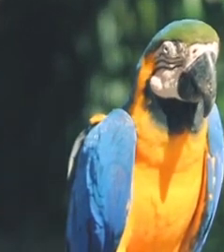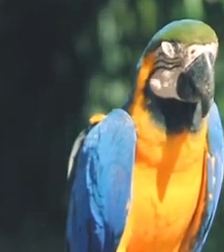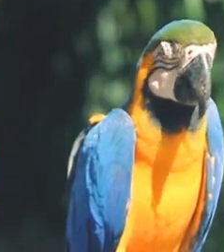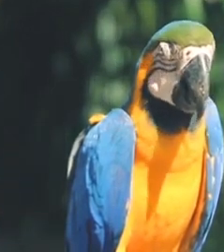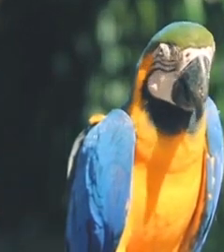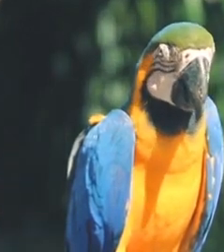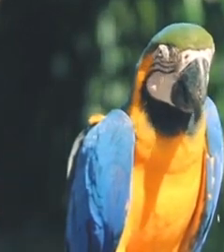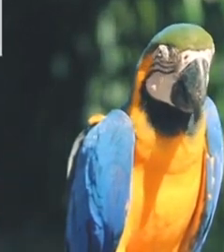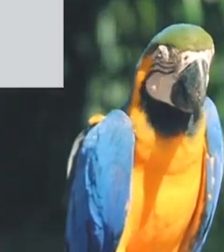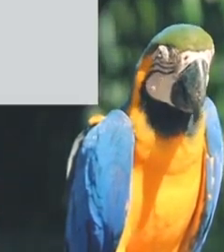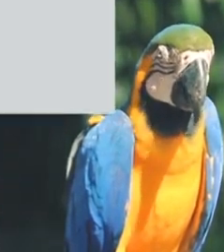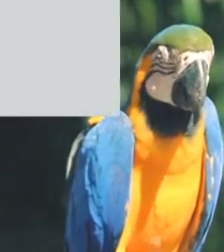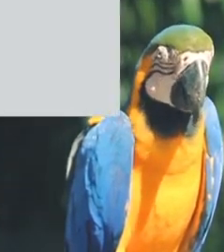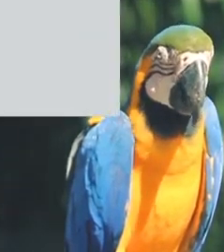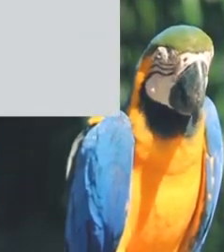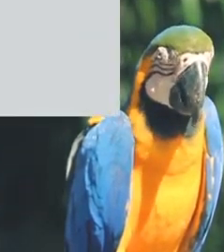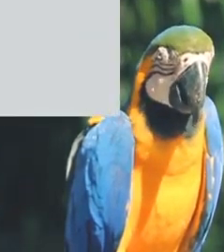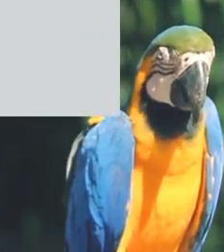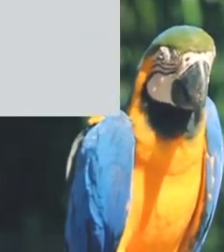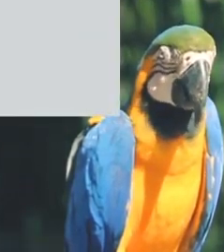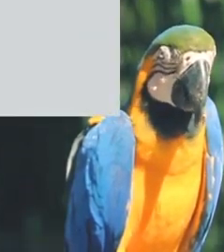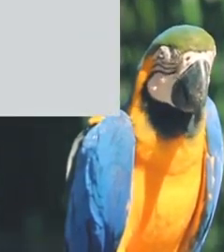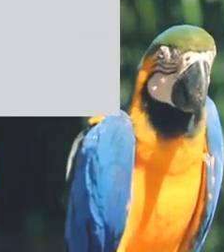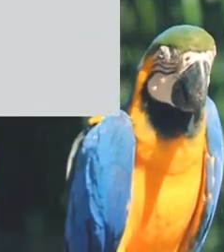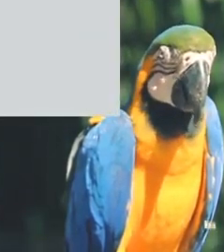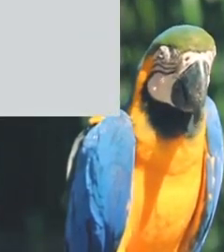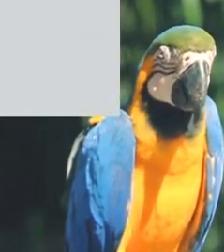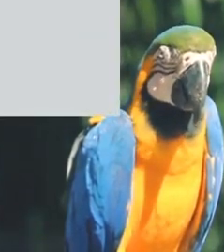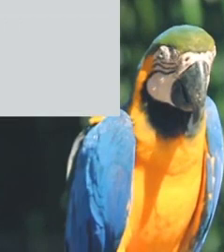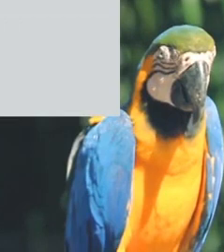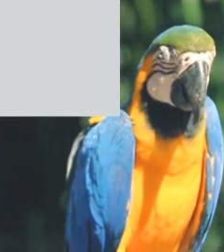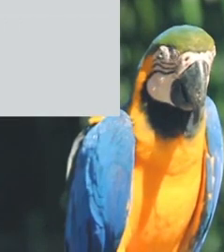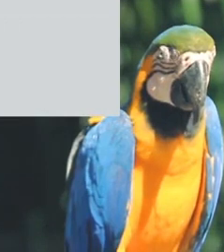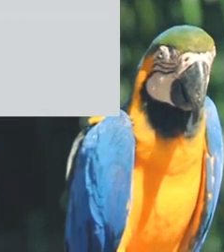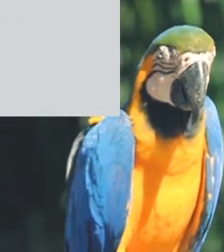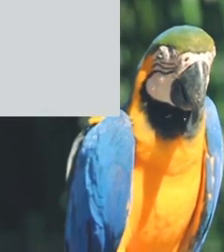Assembleia Legislativa de Mato Grosso do Sul.